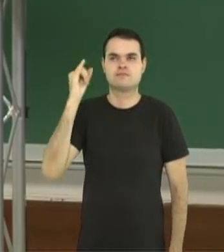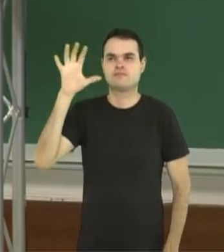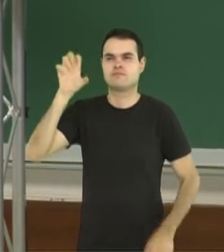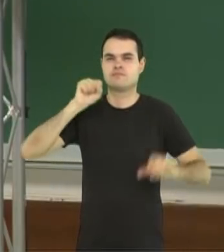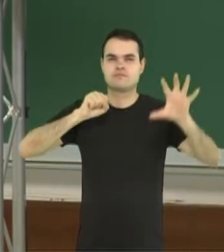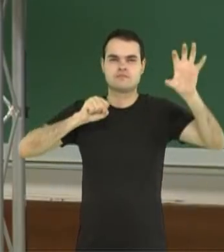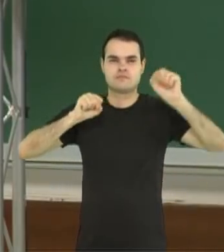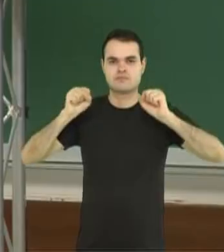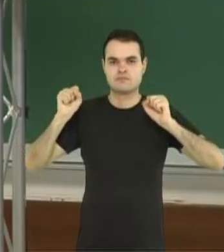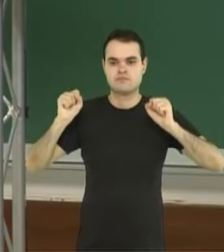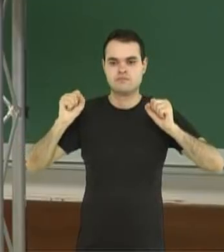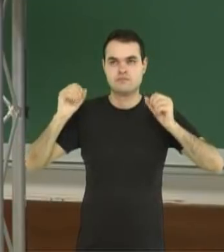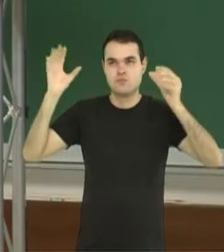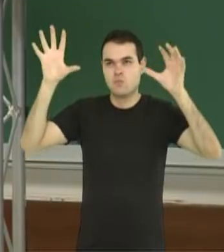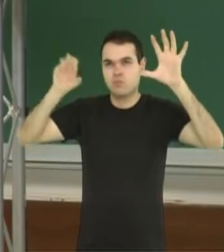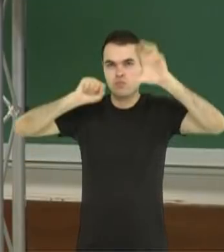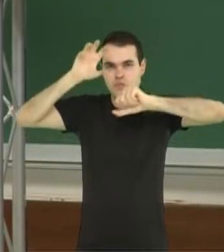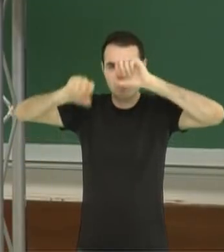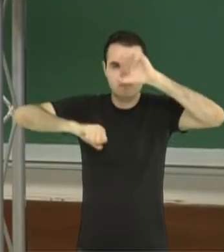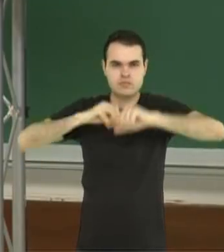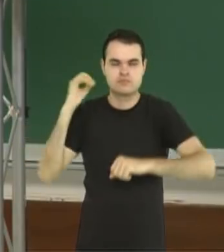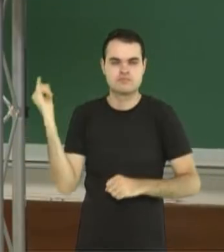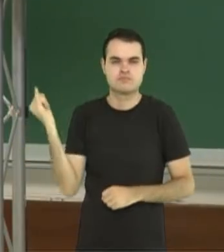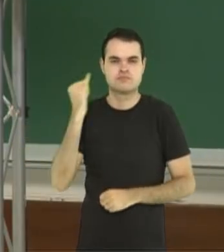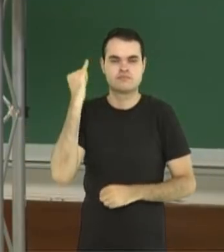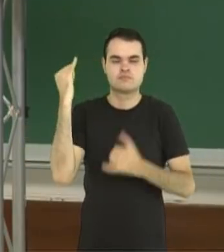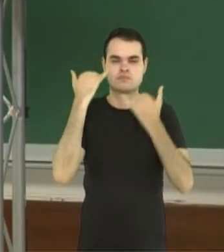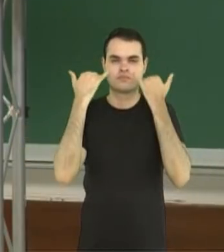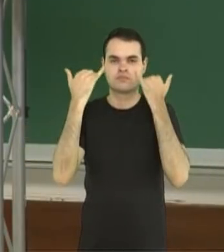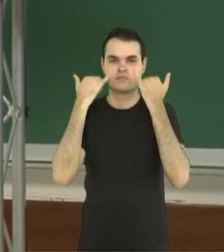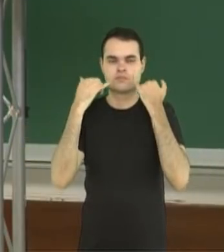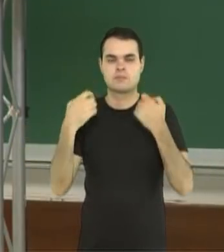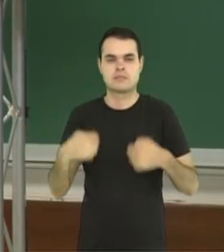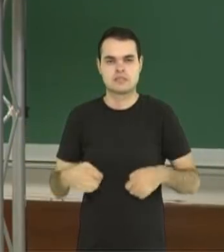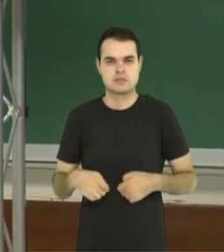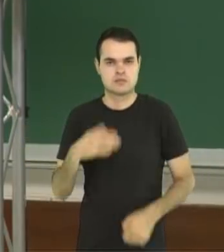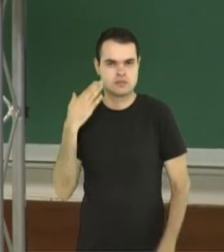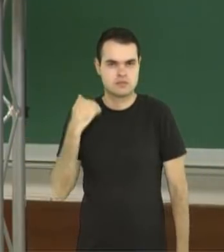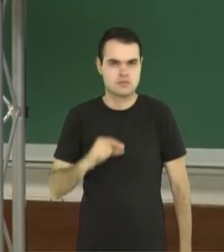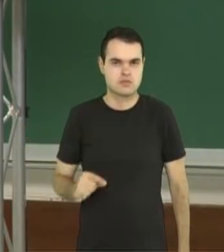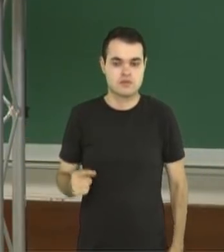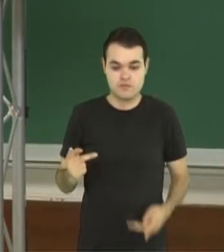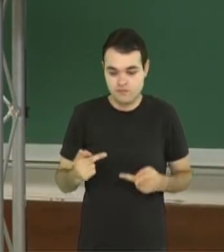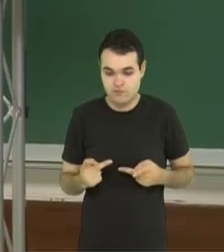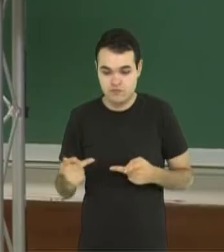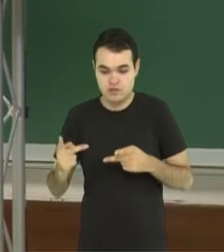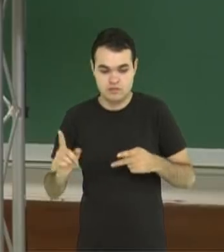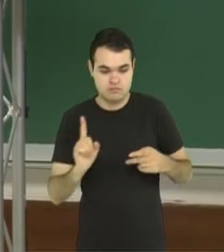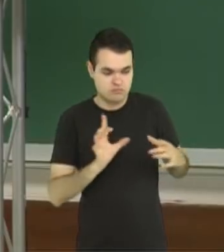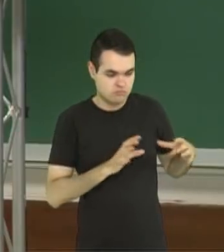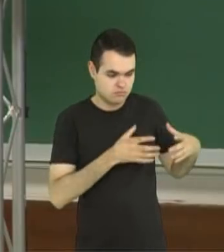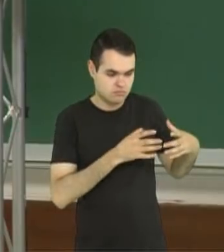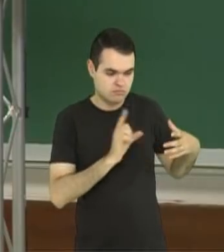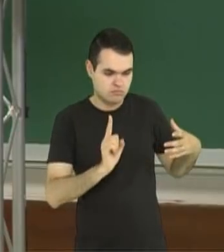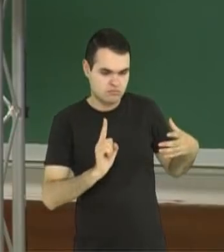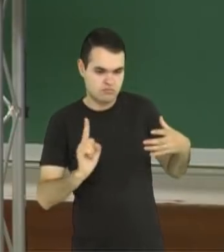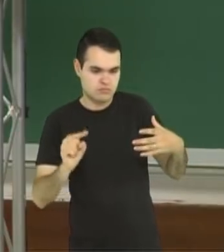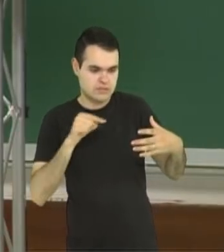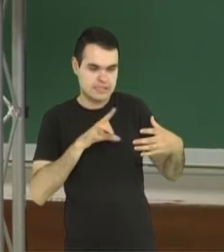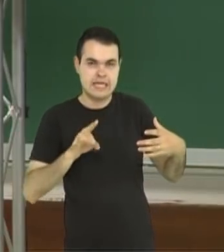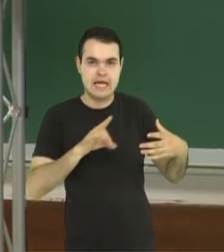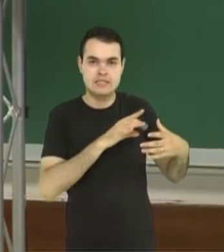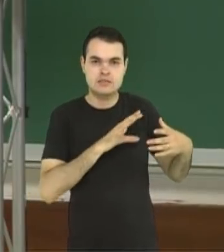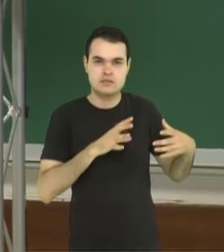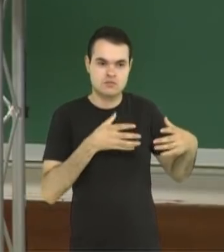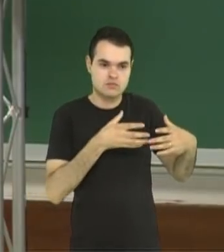os dados que são importantes. Então, o que eu tenho lá? Eu tenho que, nas visitas guiadas, ele tem as turmas de 14 pessoas.